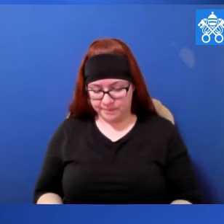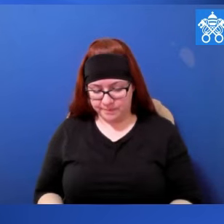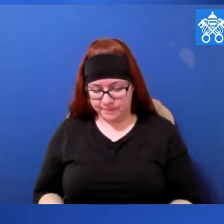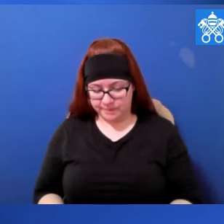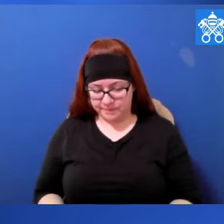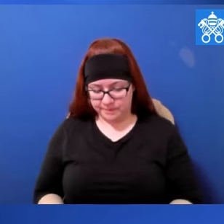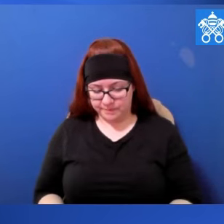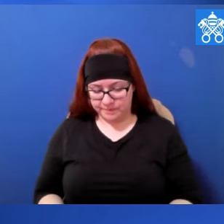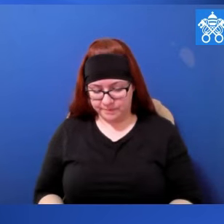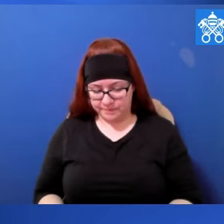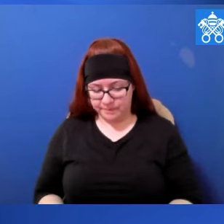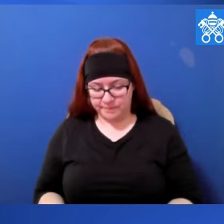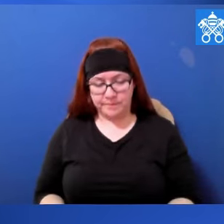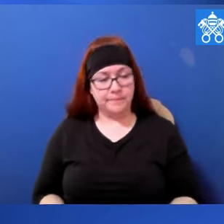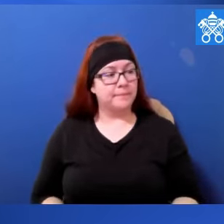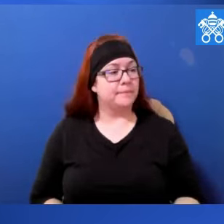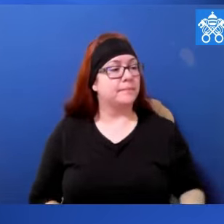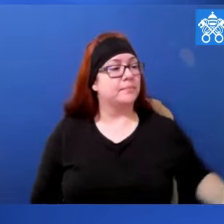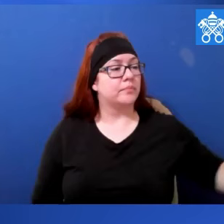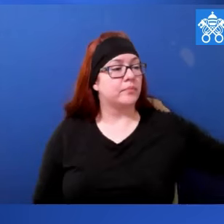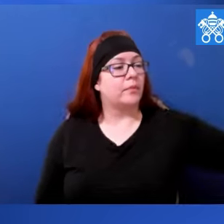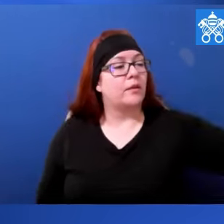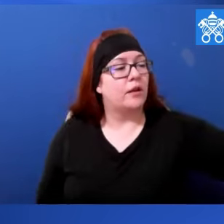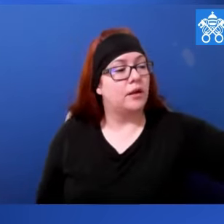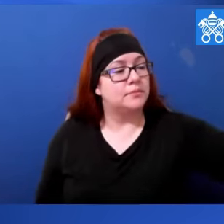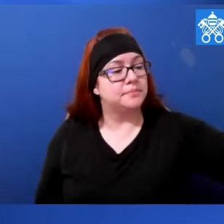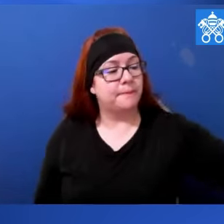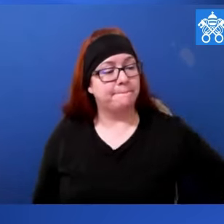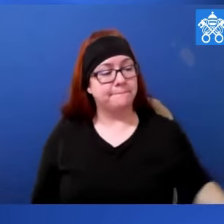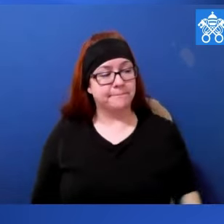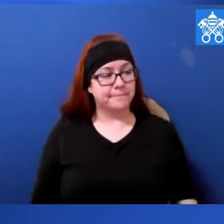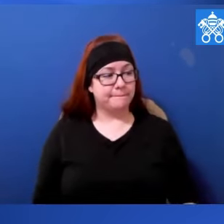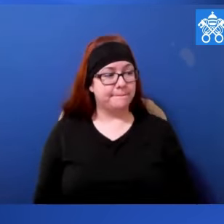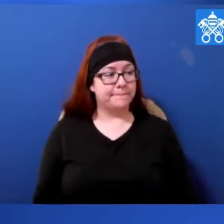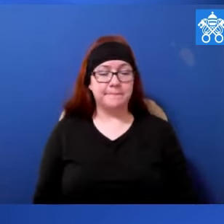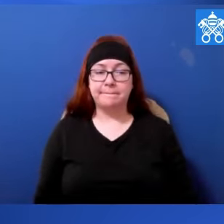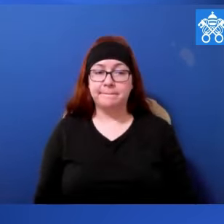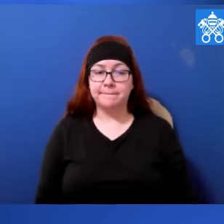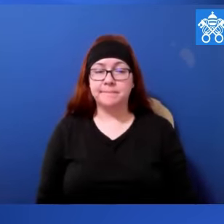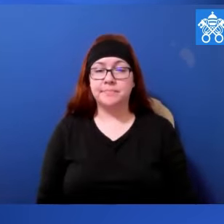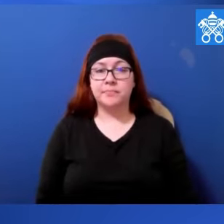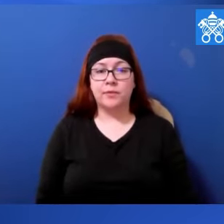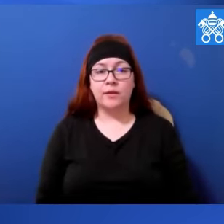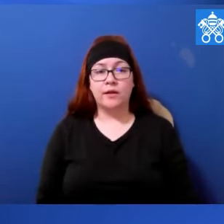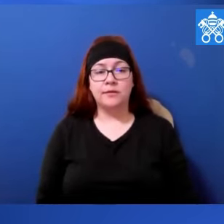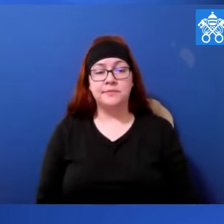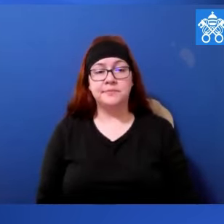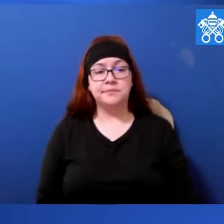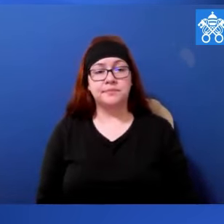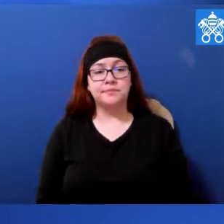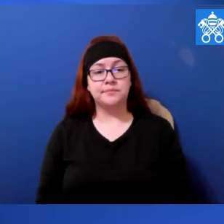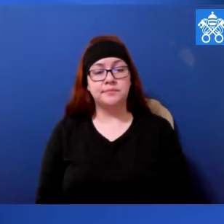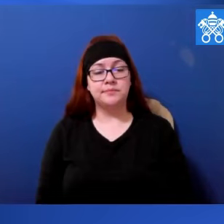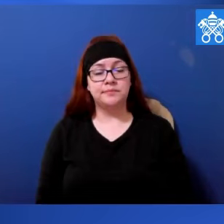Mar e deserto são palavras muito presentes nos testemunhos, sejam